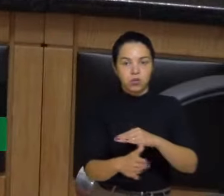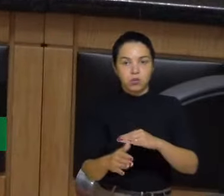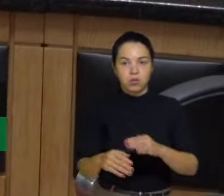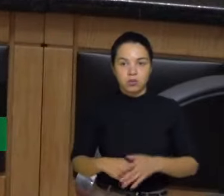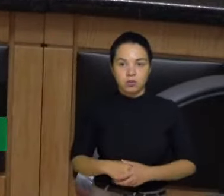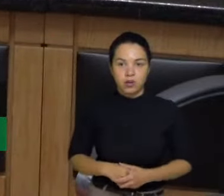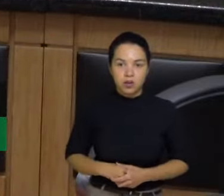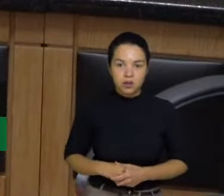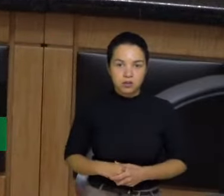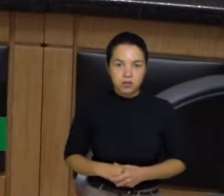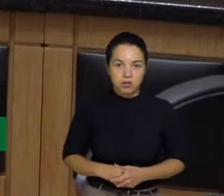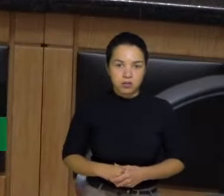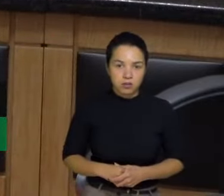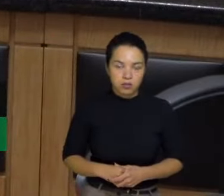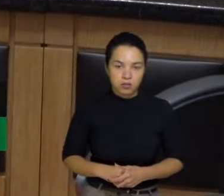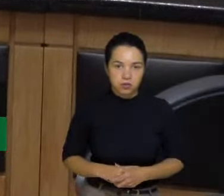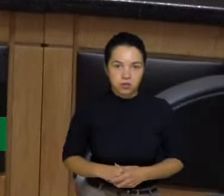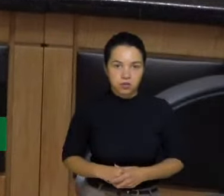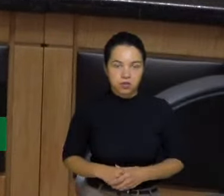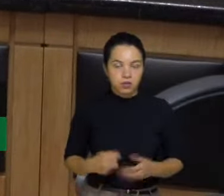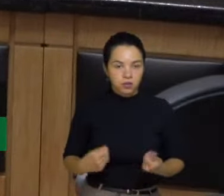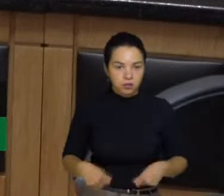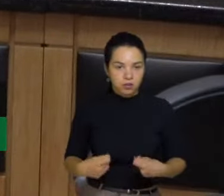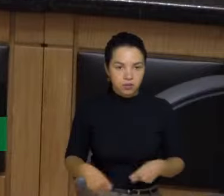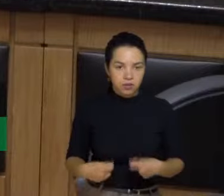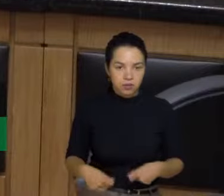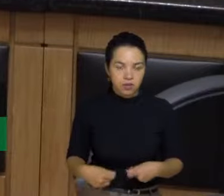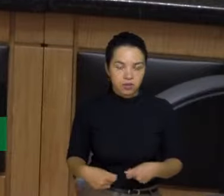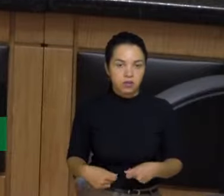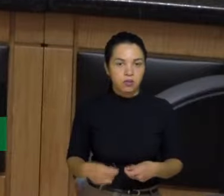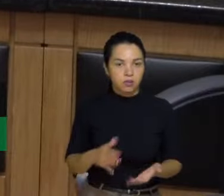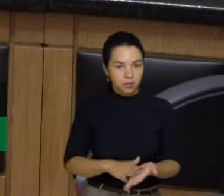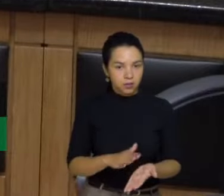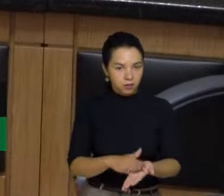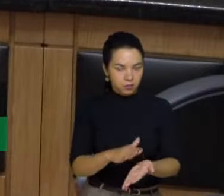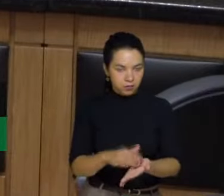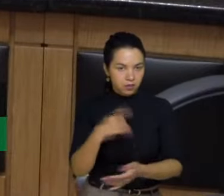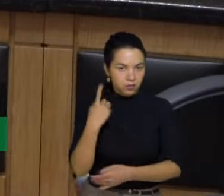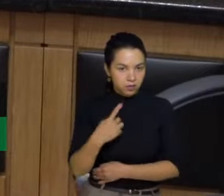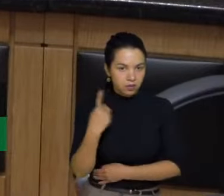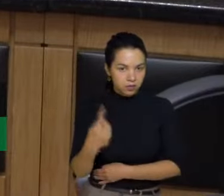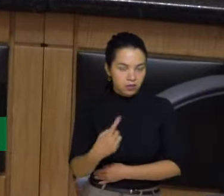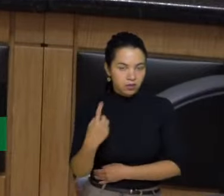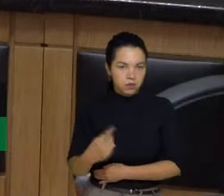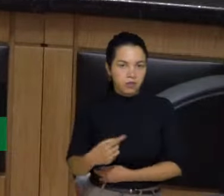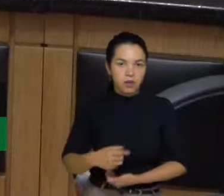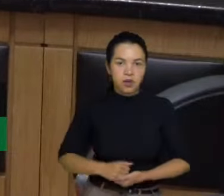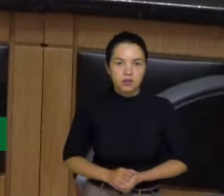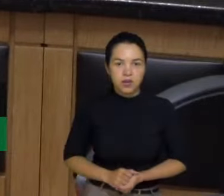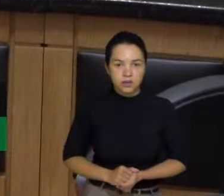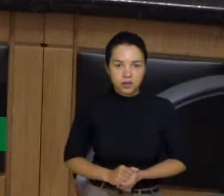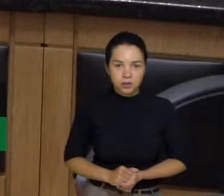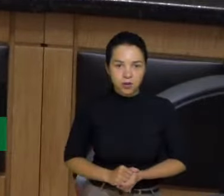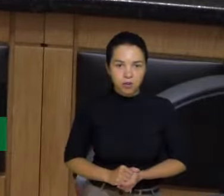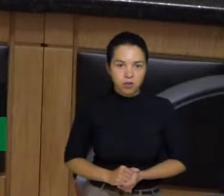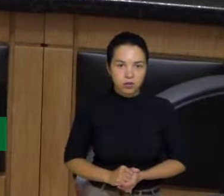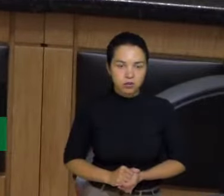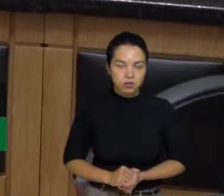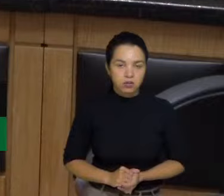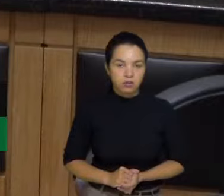é um ponto crítico. Então, parabenizo o deputado pela notícia, me coloco à